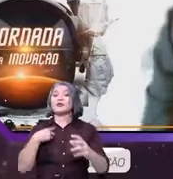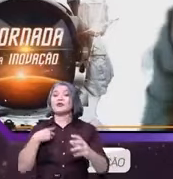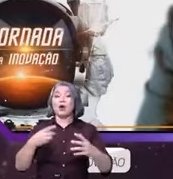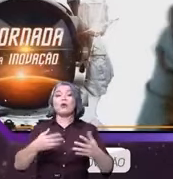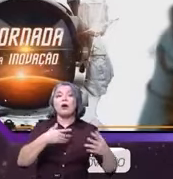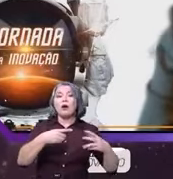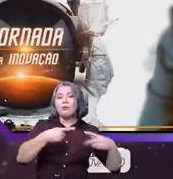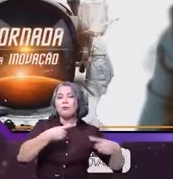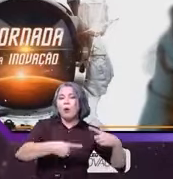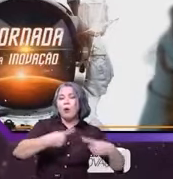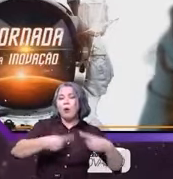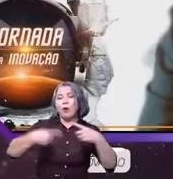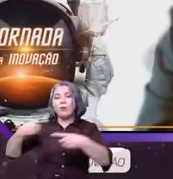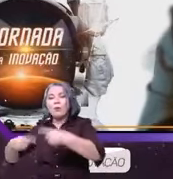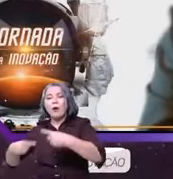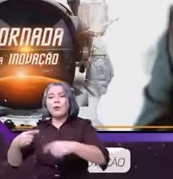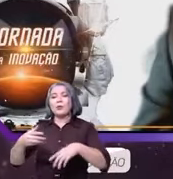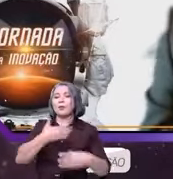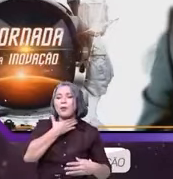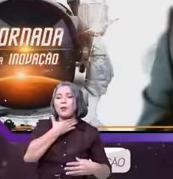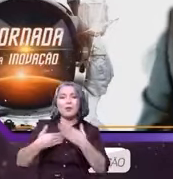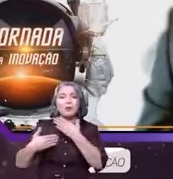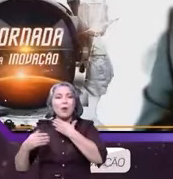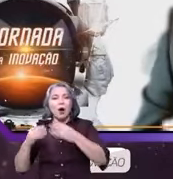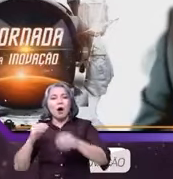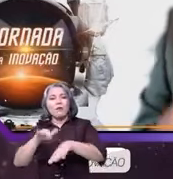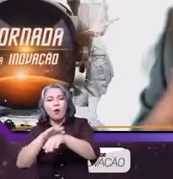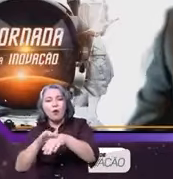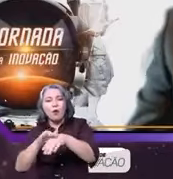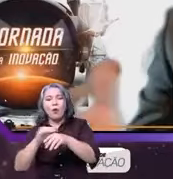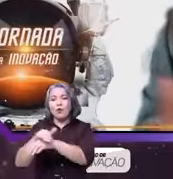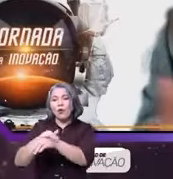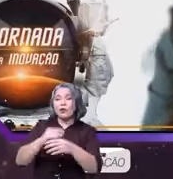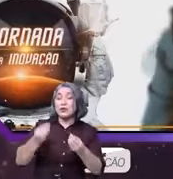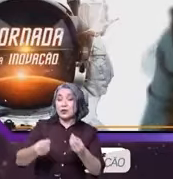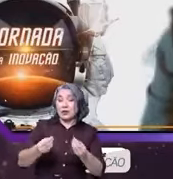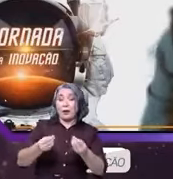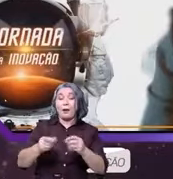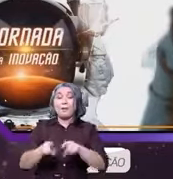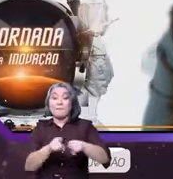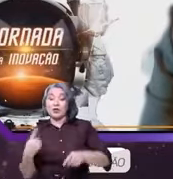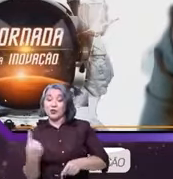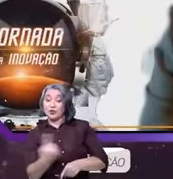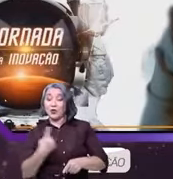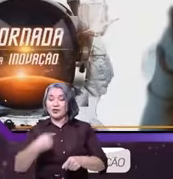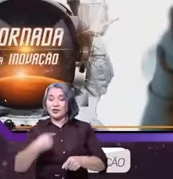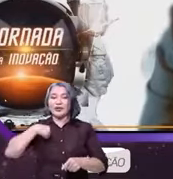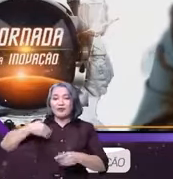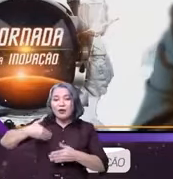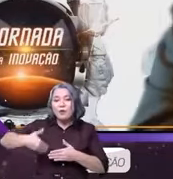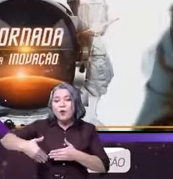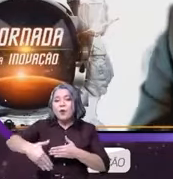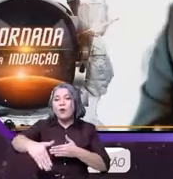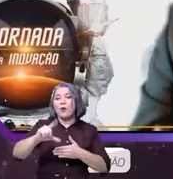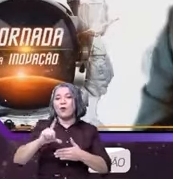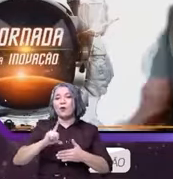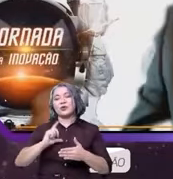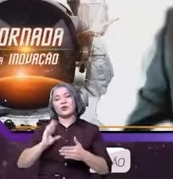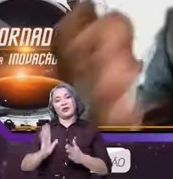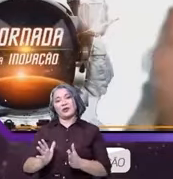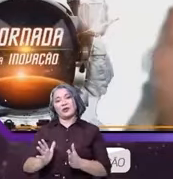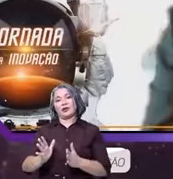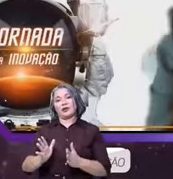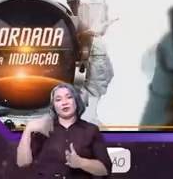isso é viável ou não. Nós agora vamos seguir adiante com essa produção da prova.